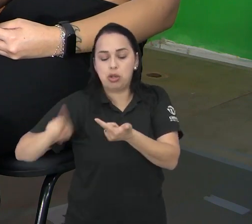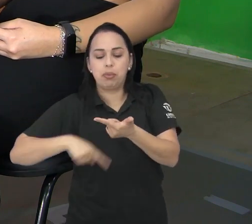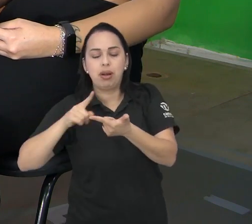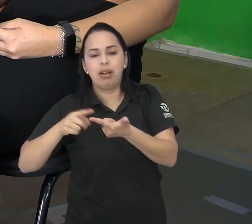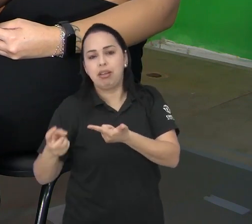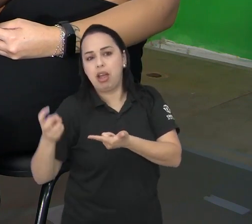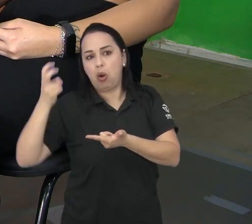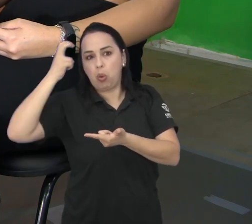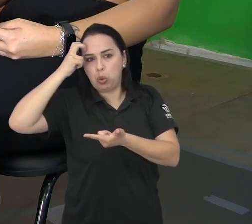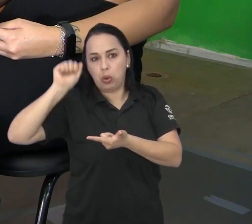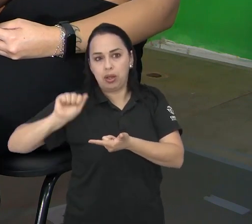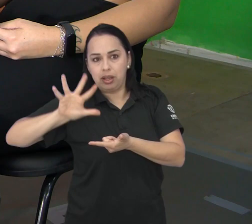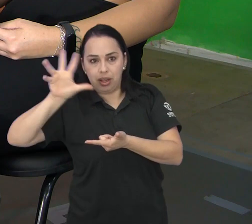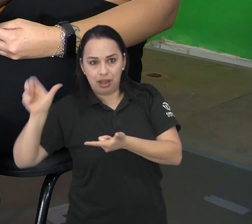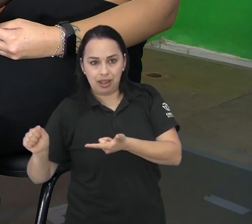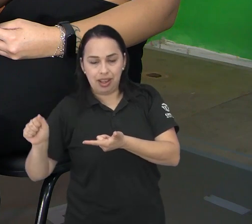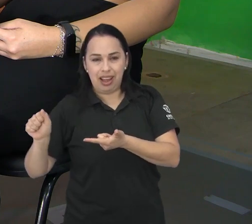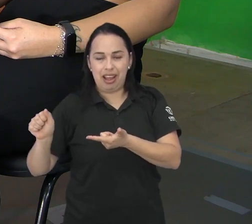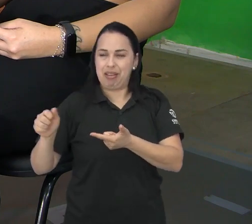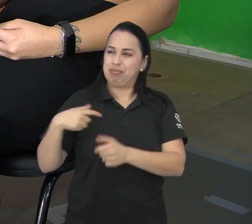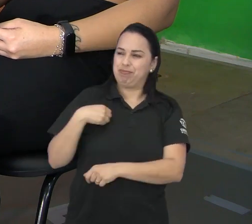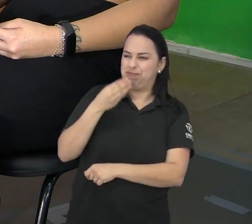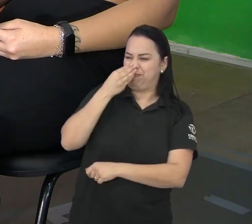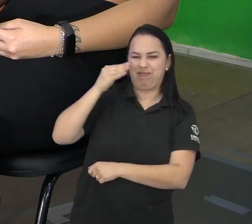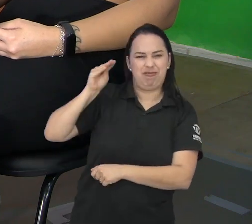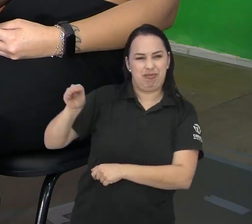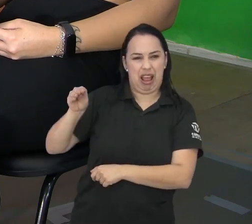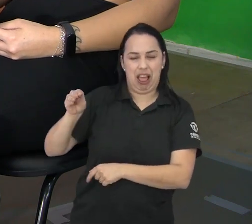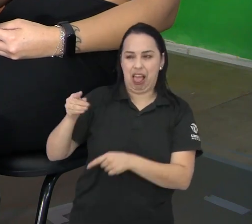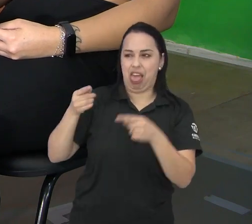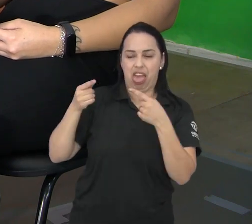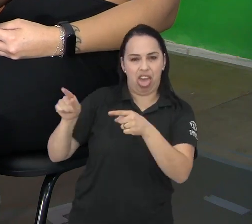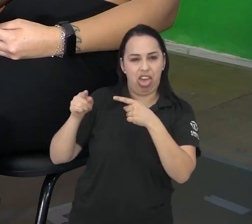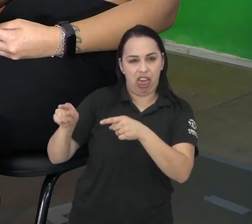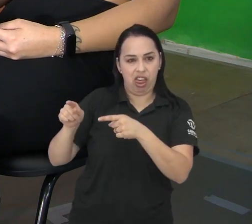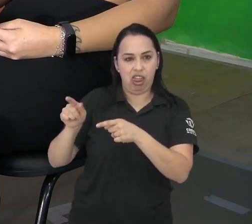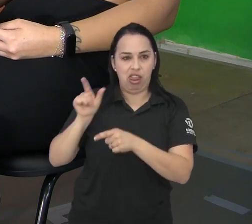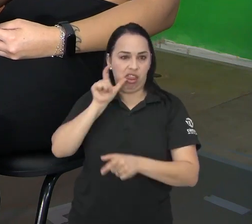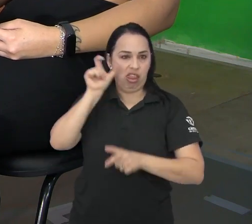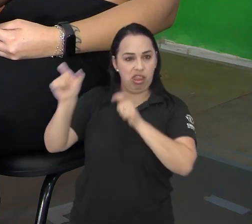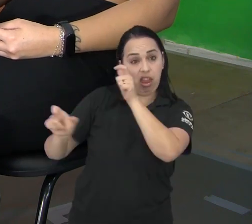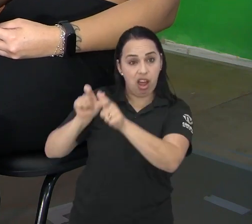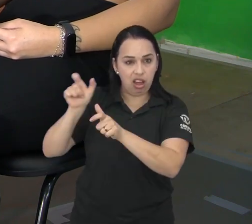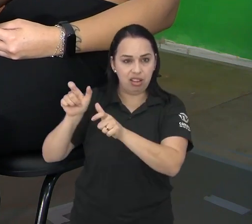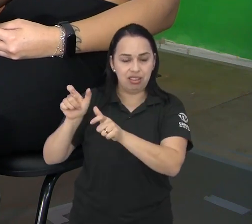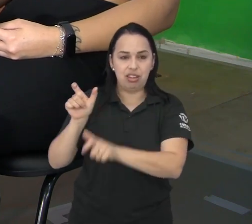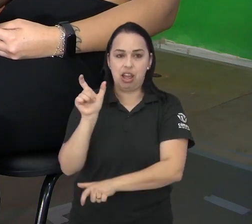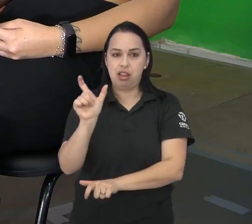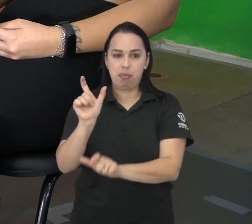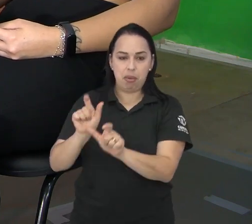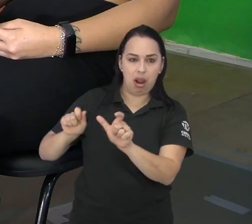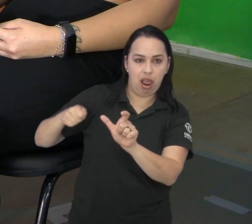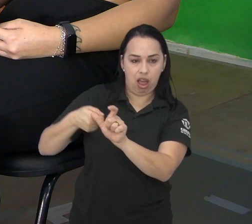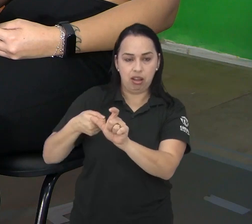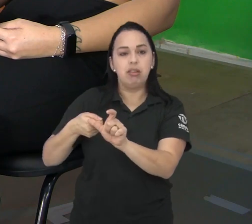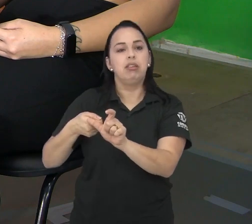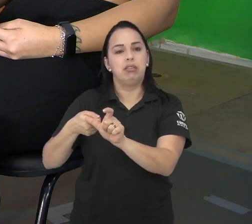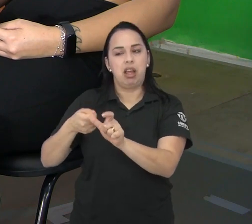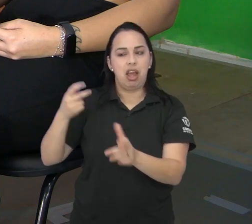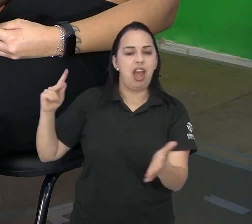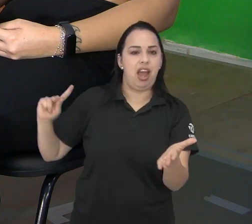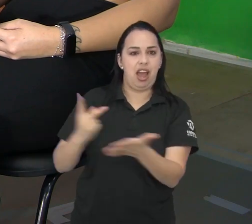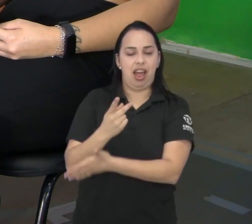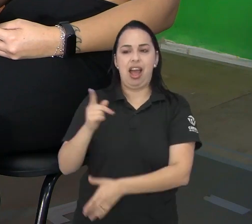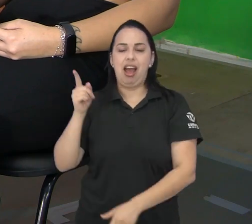cultura africana ela é diabolizada, né? Então sempre tem esses termos pejorativos, negativos ligados ao que